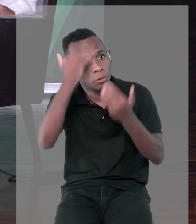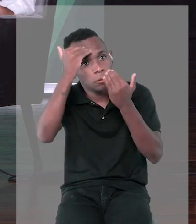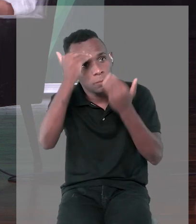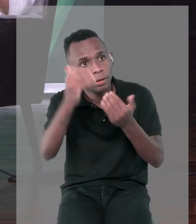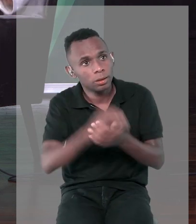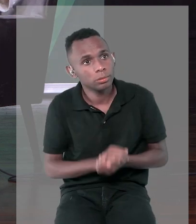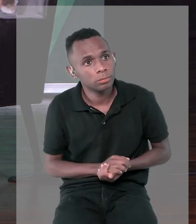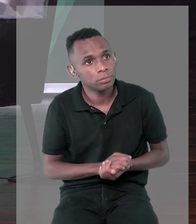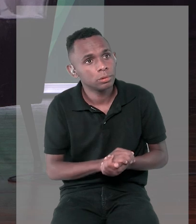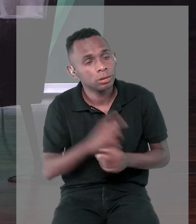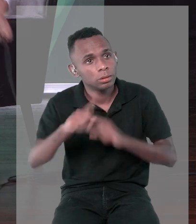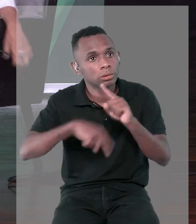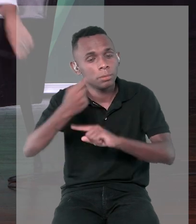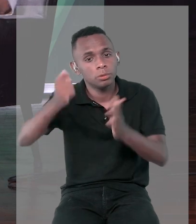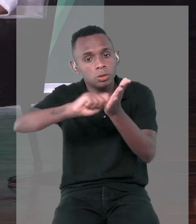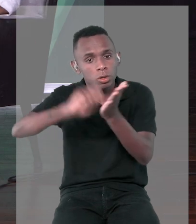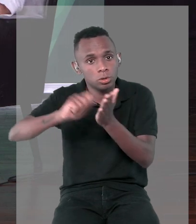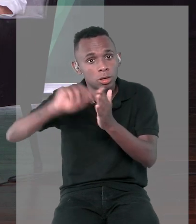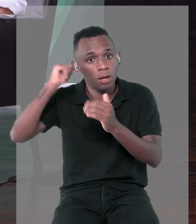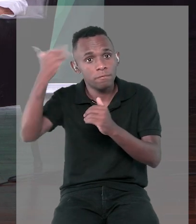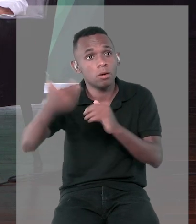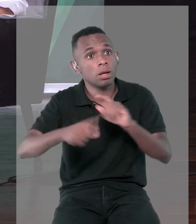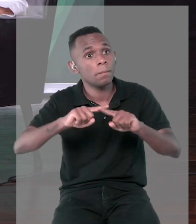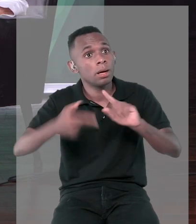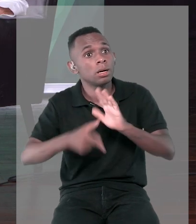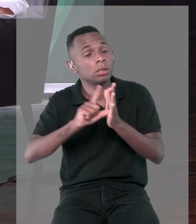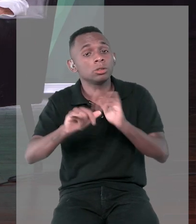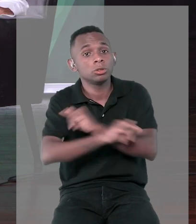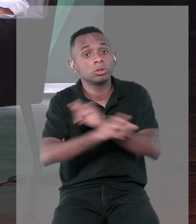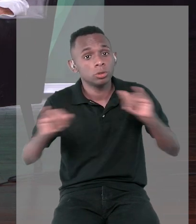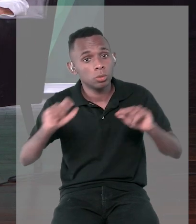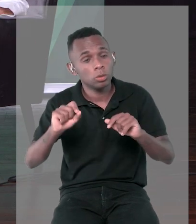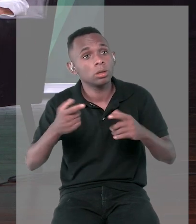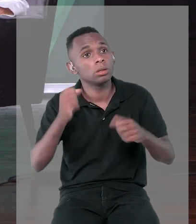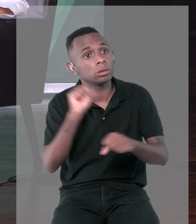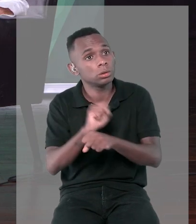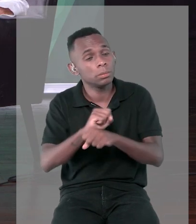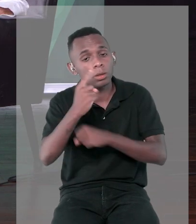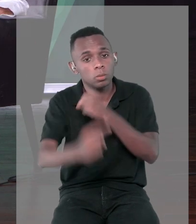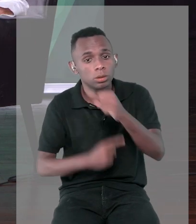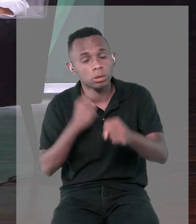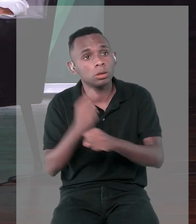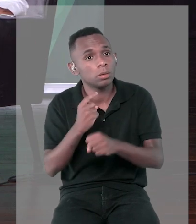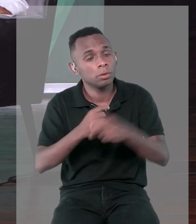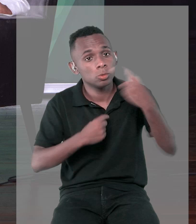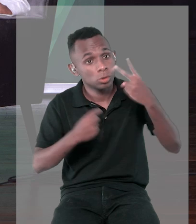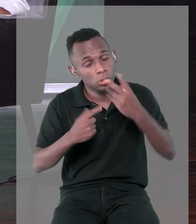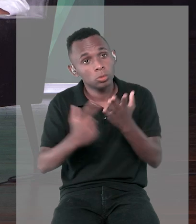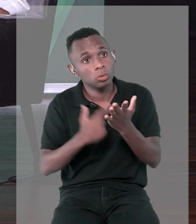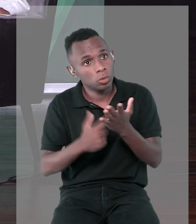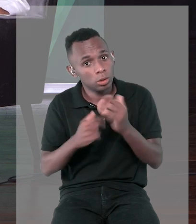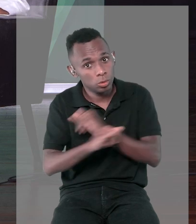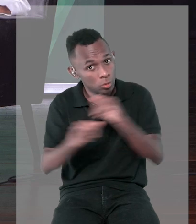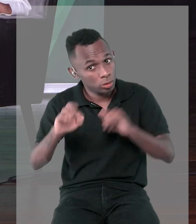obrigado. Gente, daqui a pouco os autógrafos lá fora. E antes dizer que nós estamos esperando para o ano que vem o segundo volume. Não conta